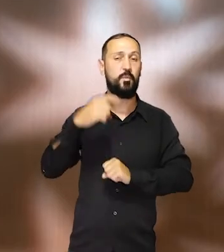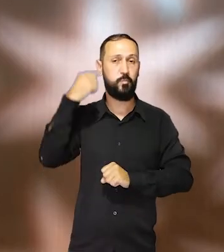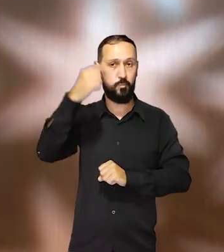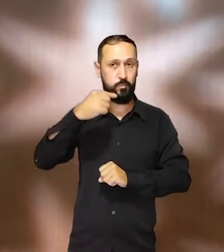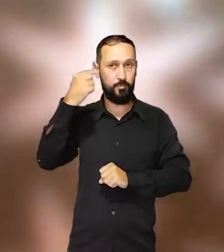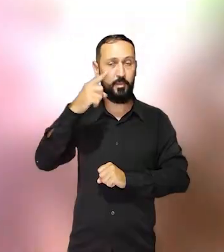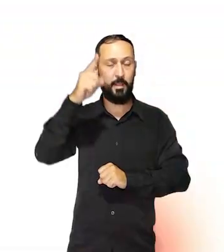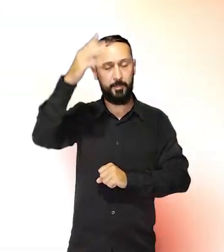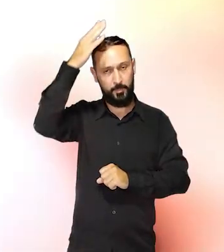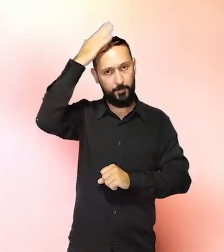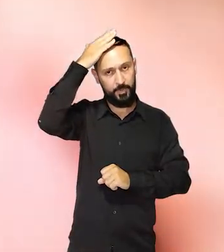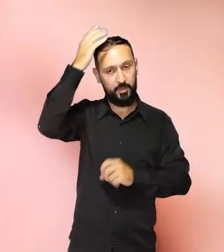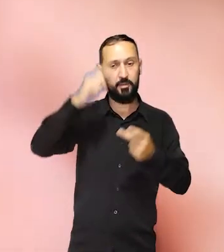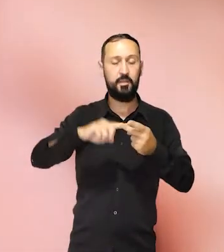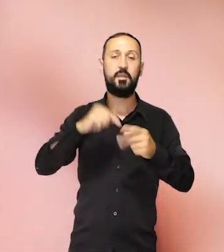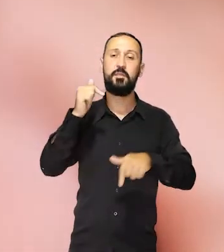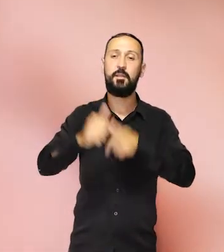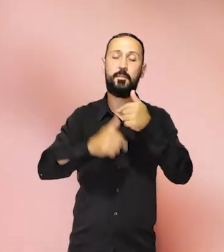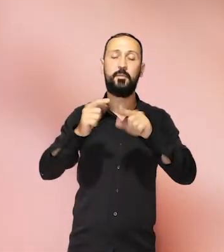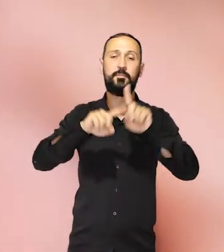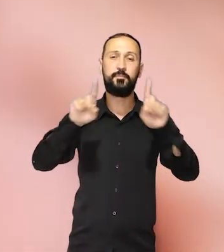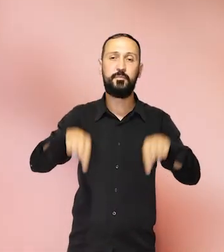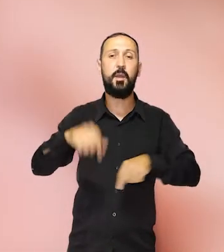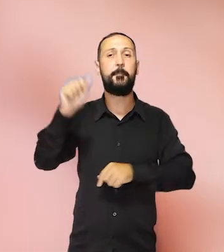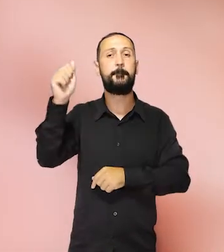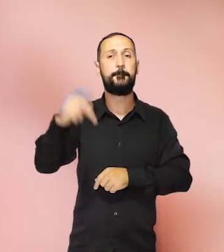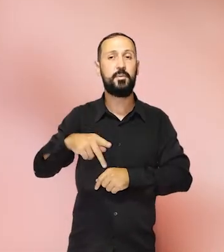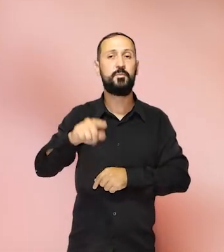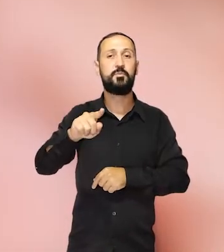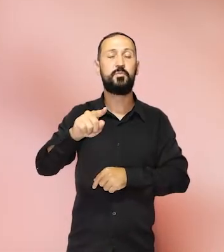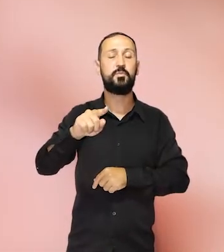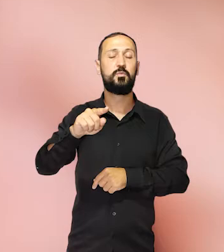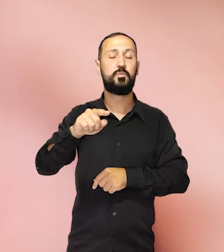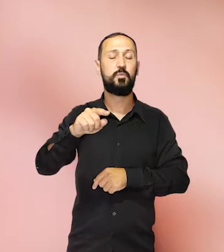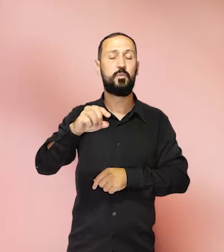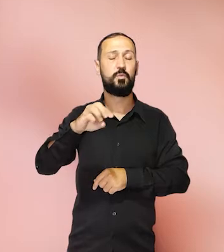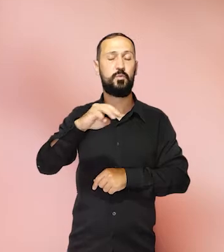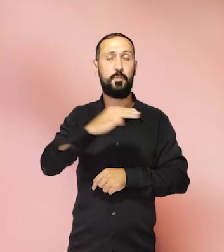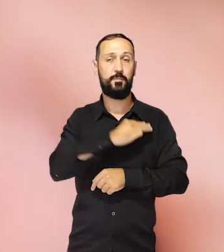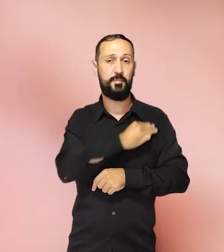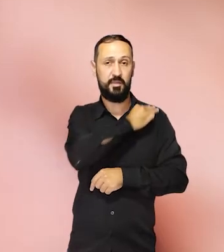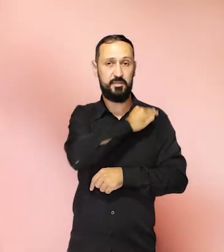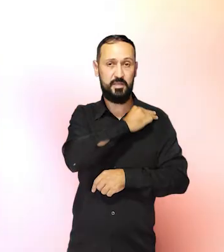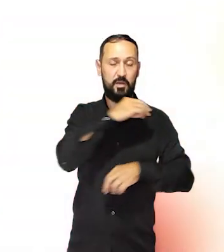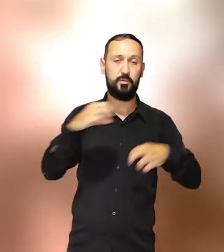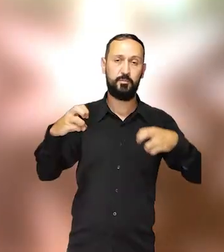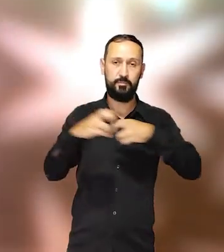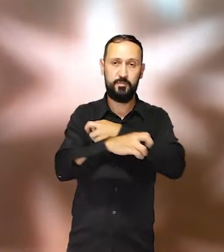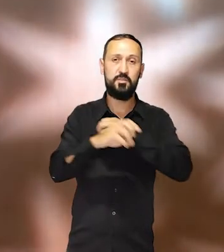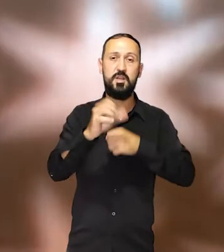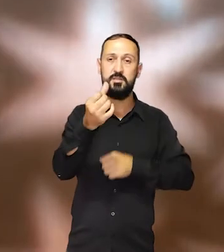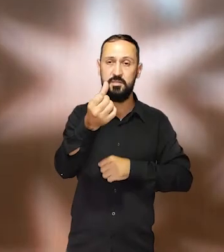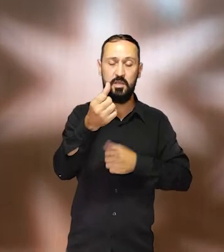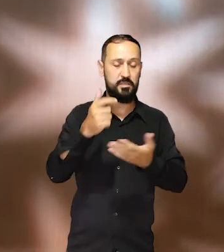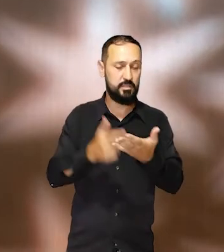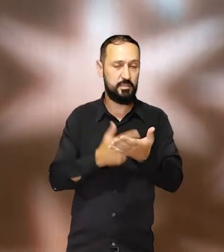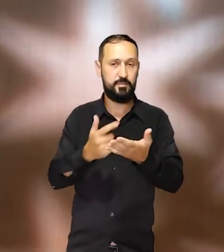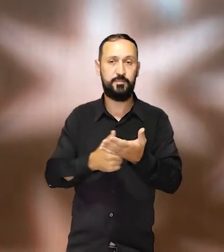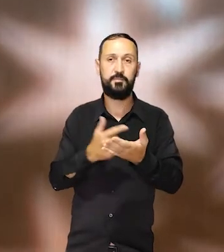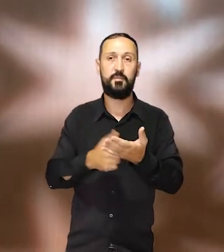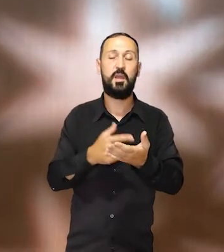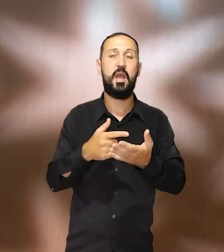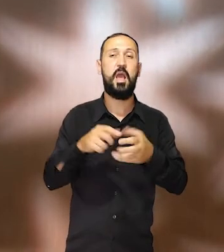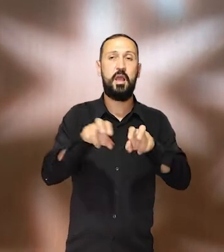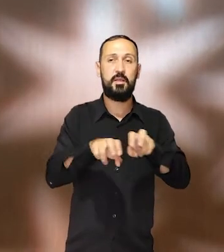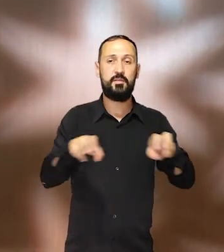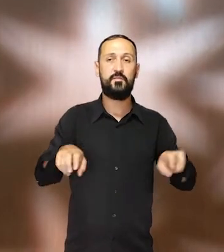pela Universidade Federal do Paraná e servidor público aposentado do Ministério dos Transportes. Autor de 6